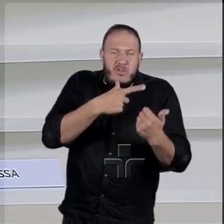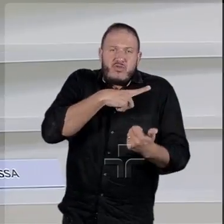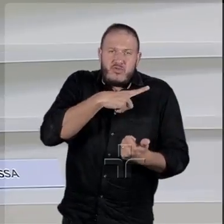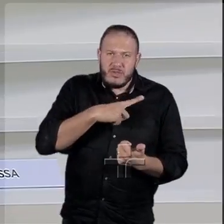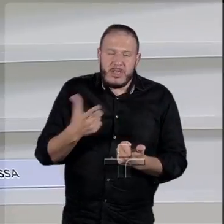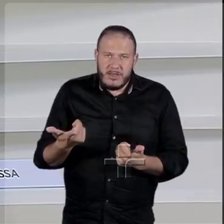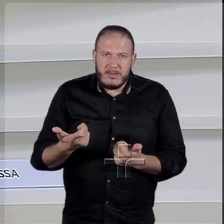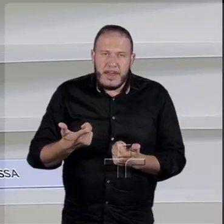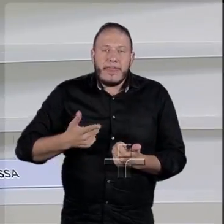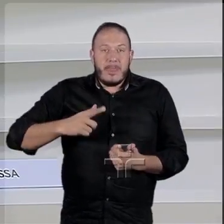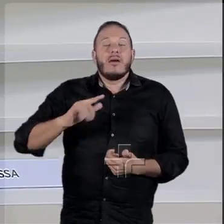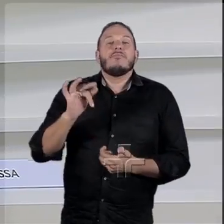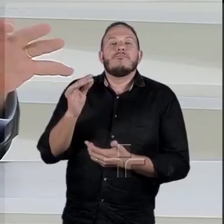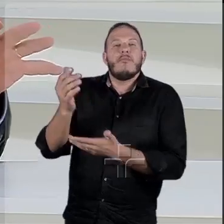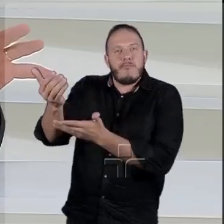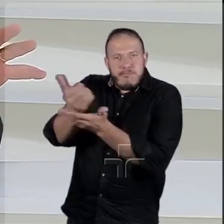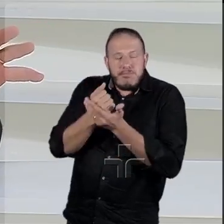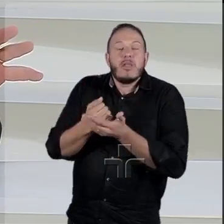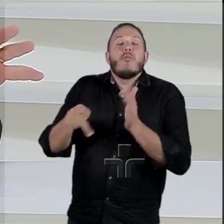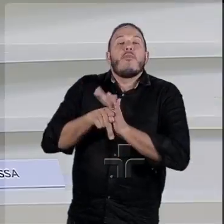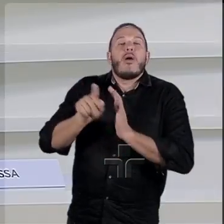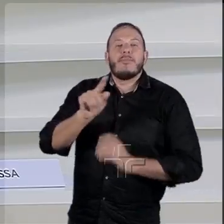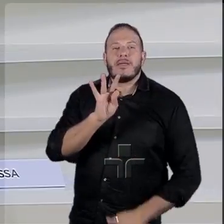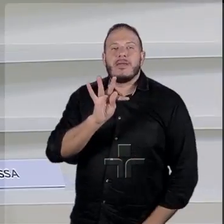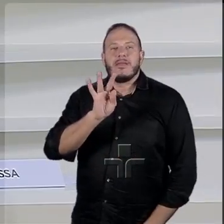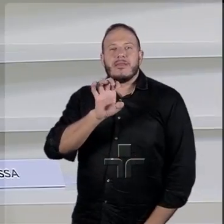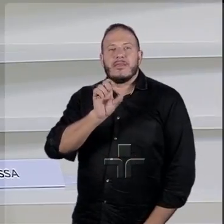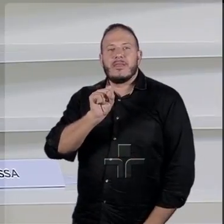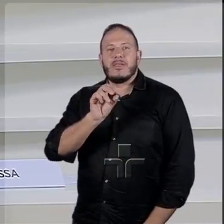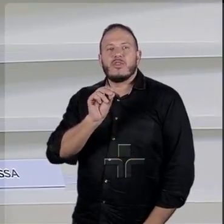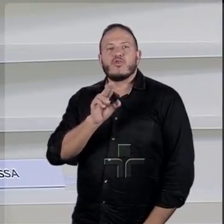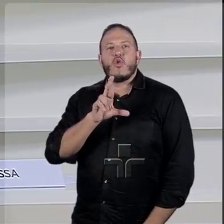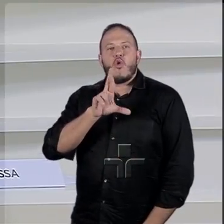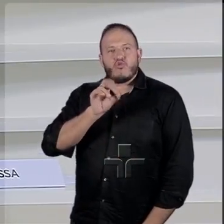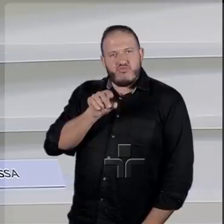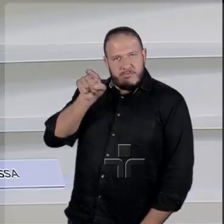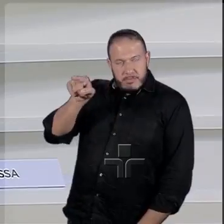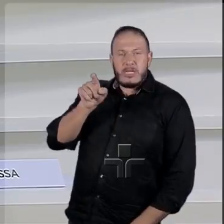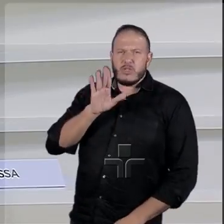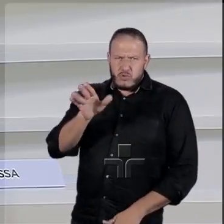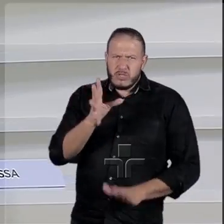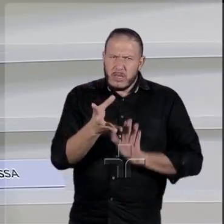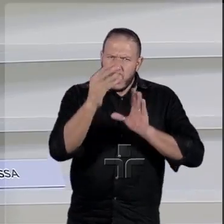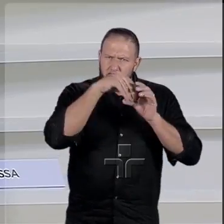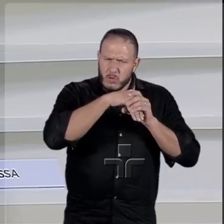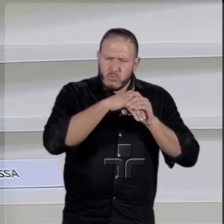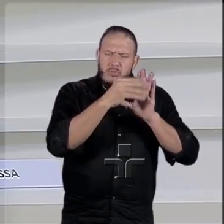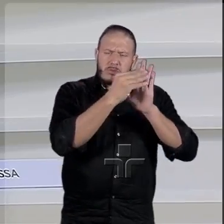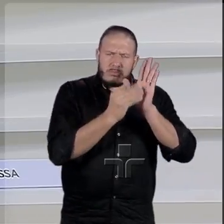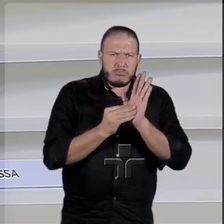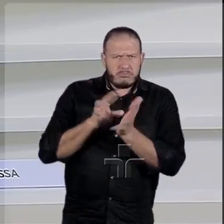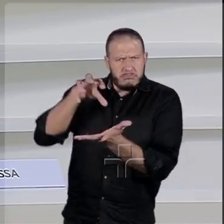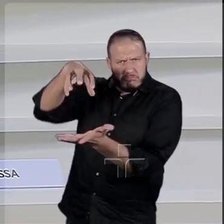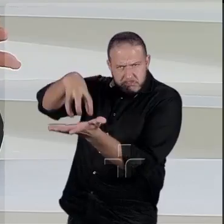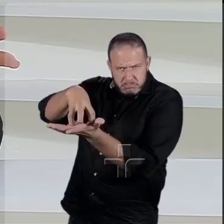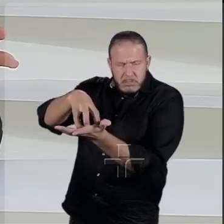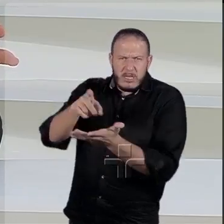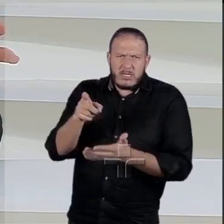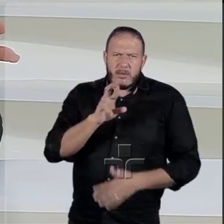que paga. Financiado pelo Tesouro. Isso está incluído, inclusive, nessa proposta que vazou. Sim, né? em princípio, sim. Uma renda mínima